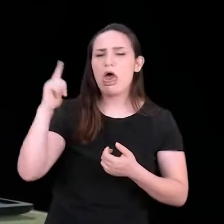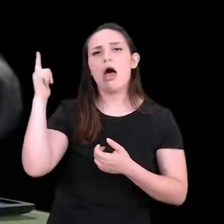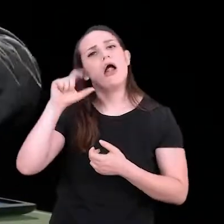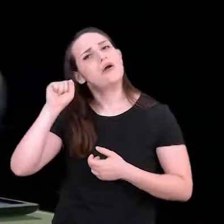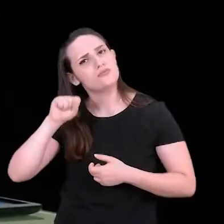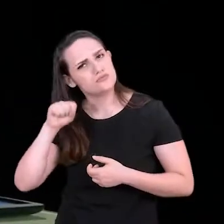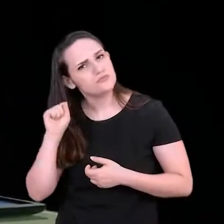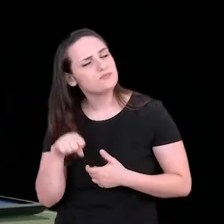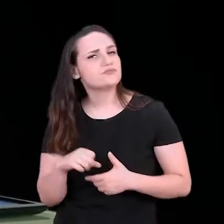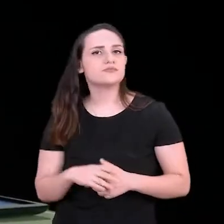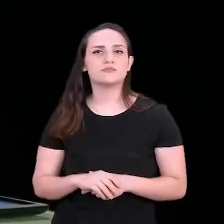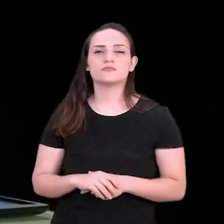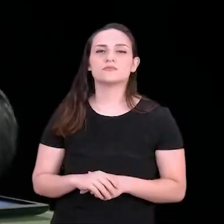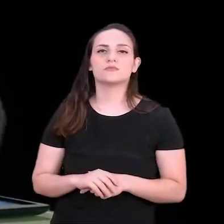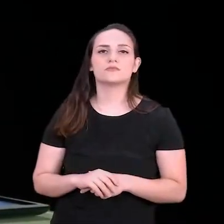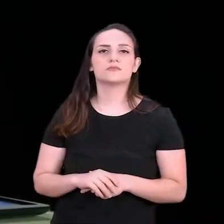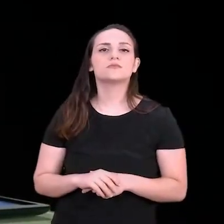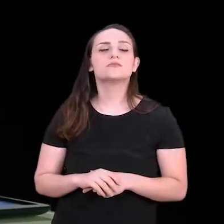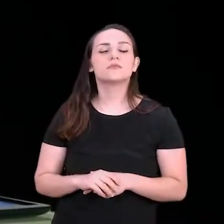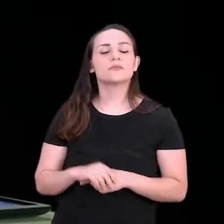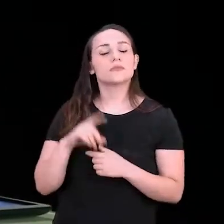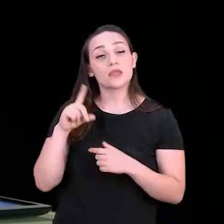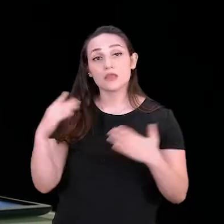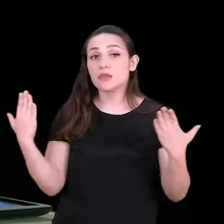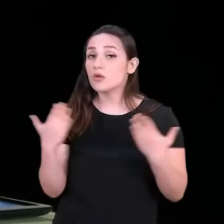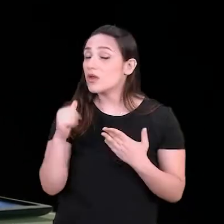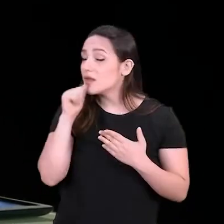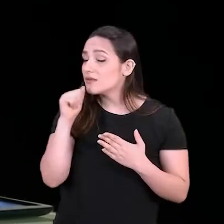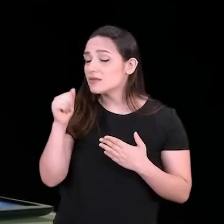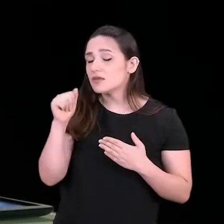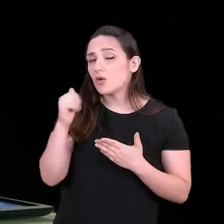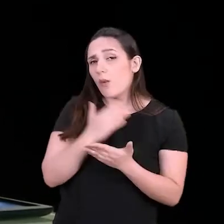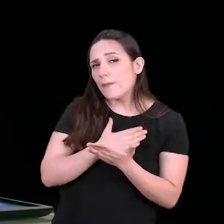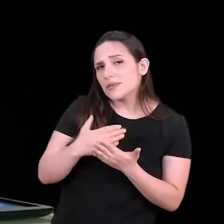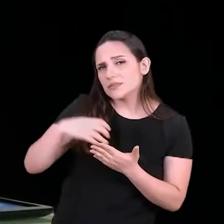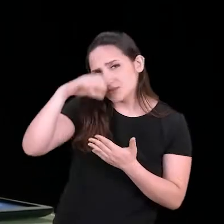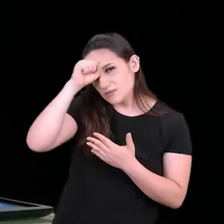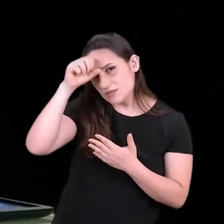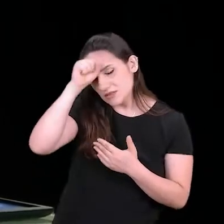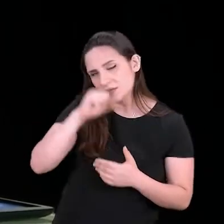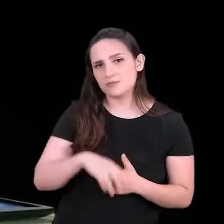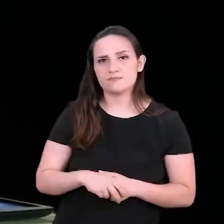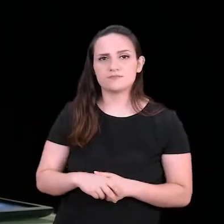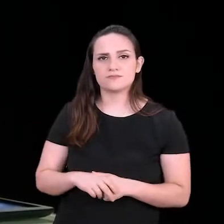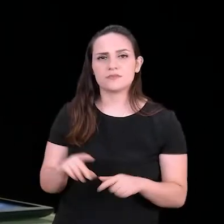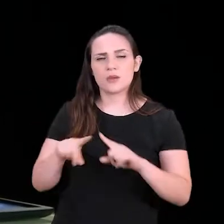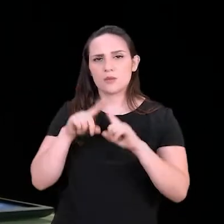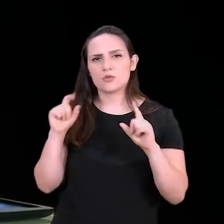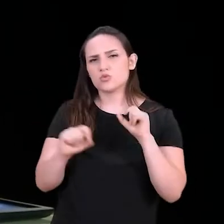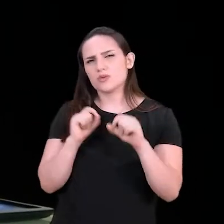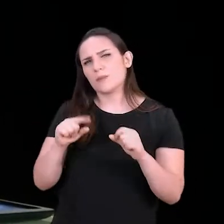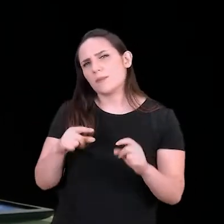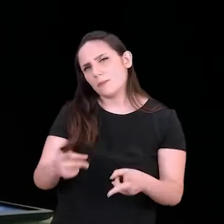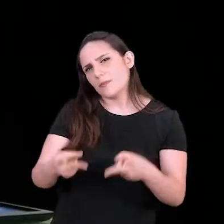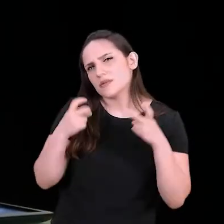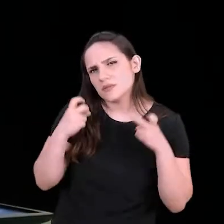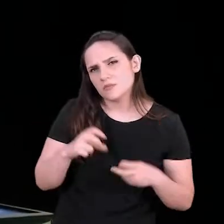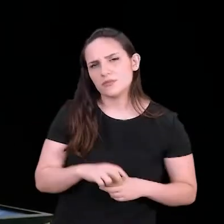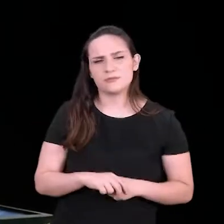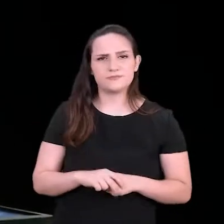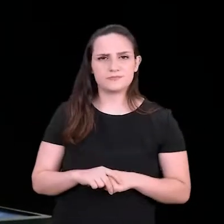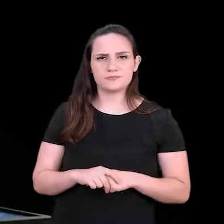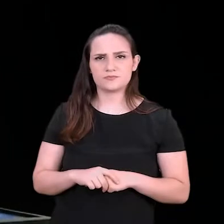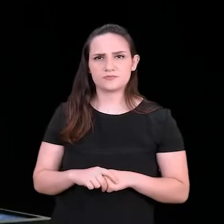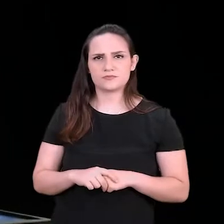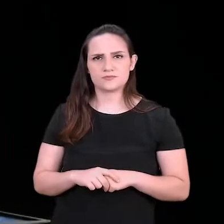utilizar isso da melhor forma possível. E claro que isso é um processo que está sendo construído ainda. Nesse sentido, o que parece